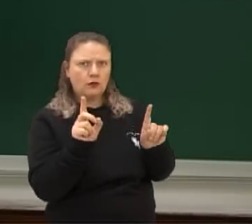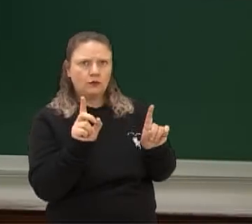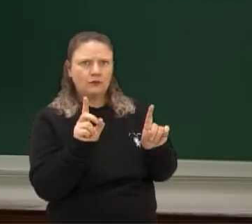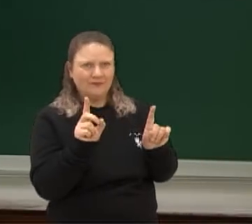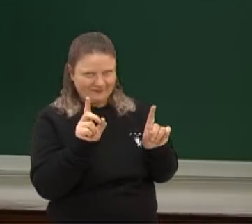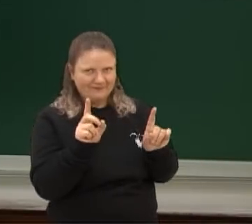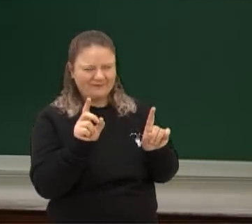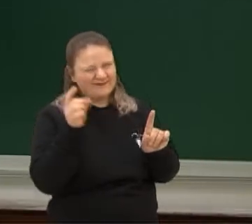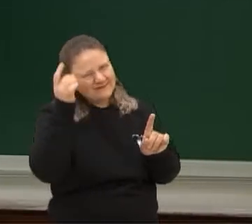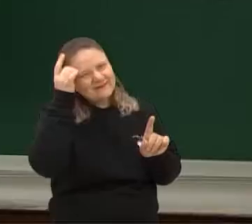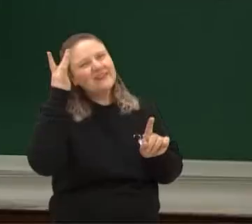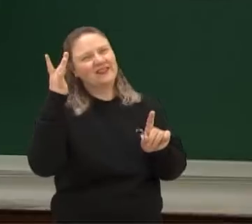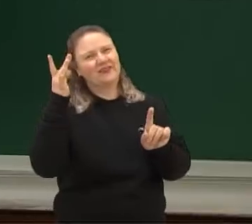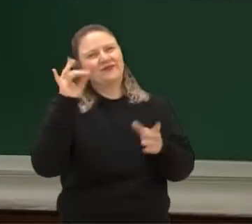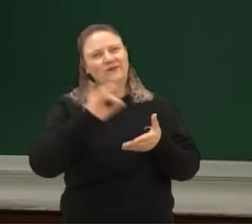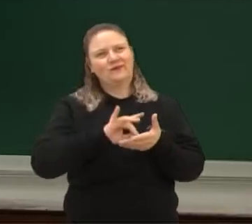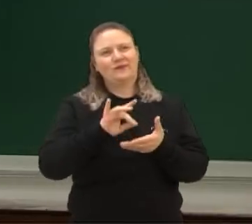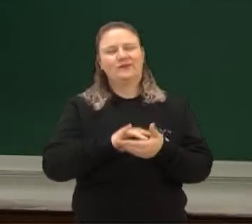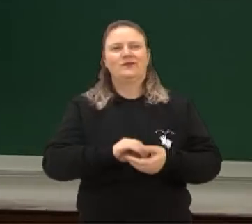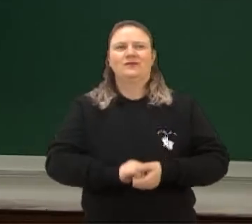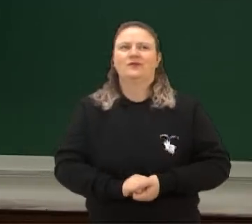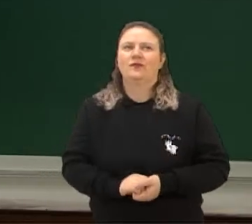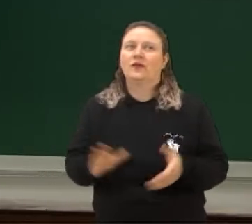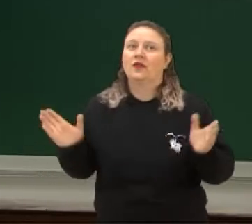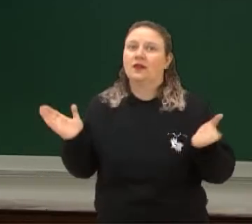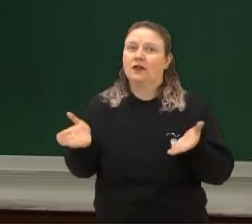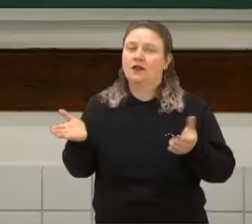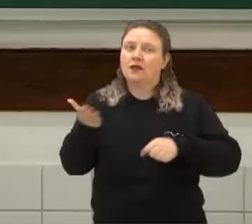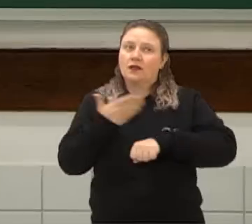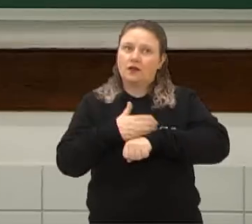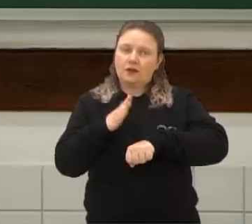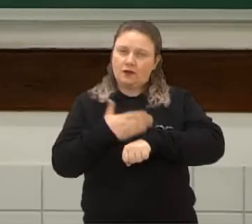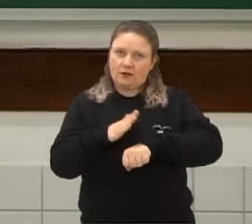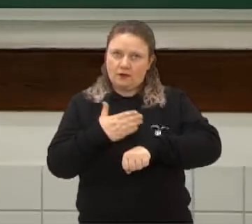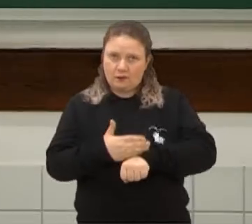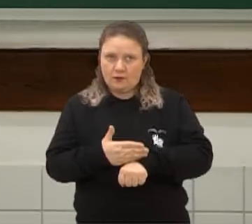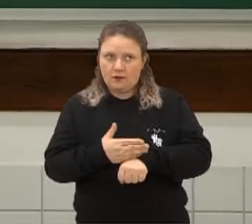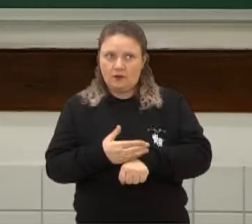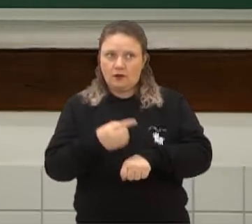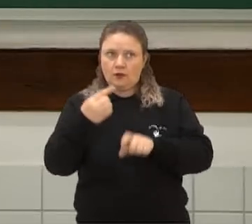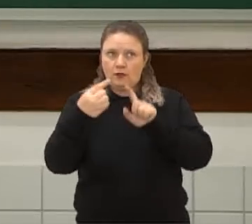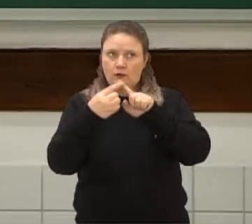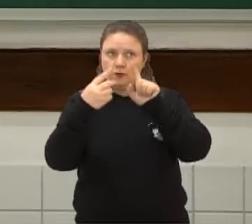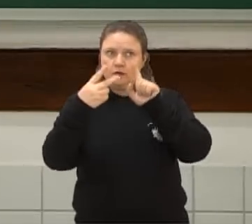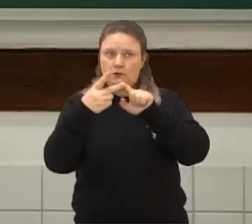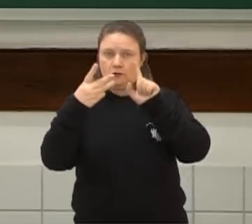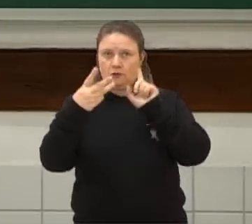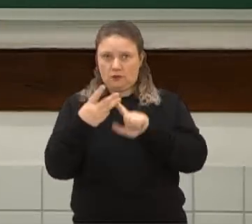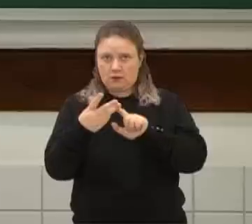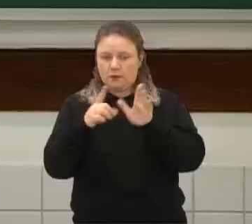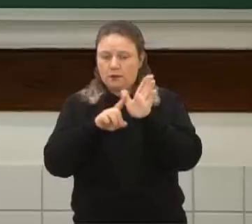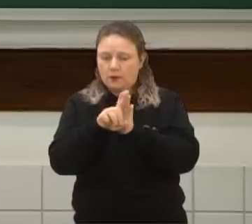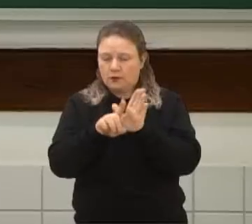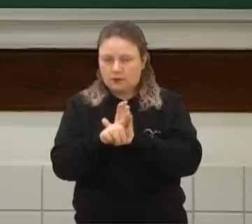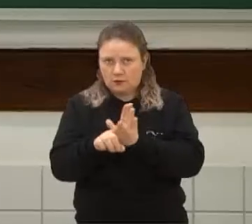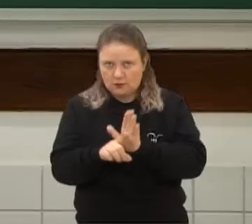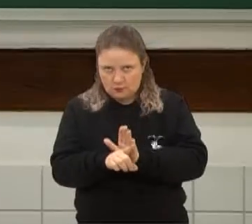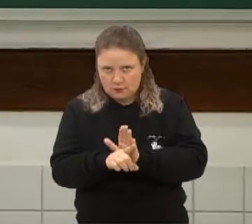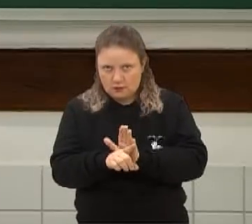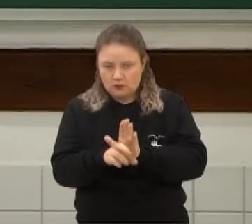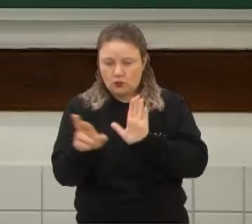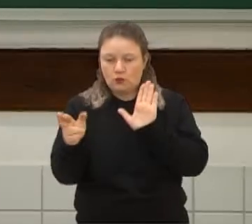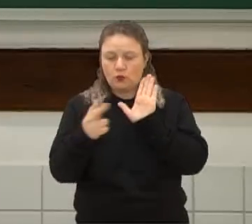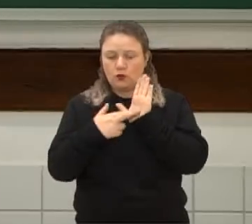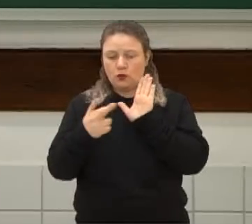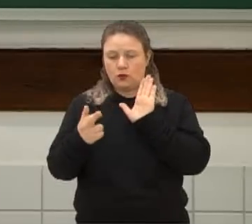né? Vamos lá, então, colocar isso em prática. Eu tenho ali 3 perguntinhas para vocês, vocês vão responder